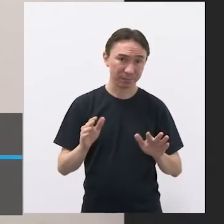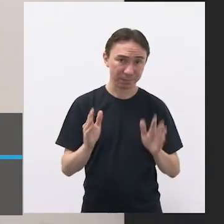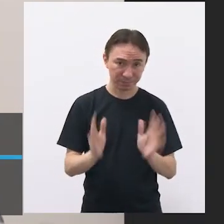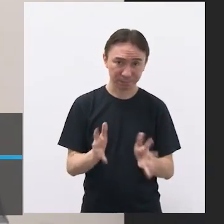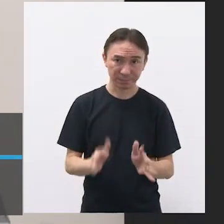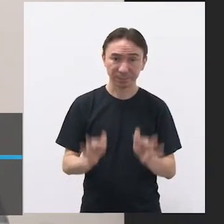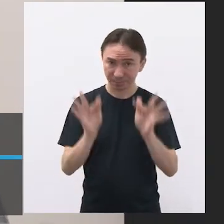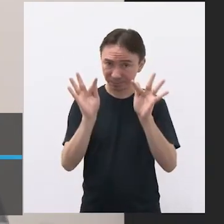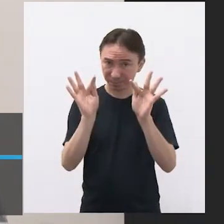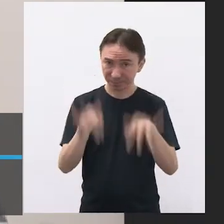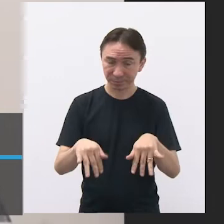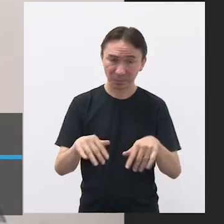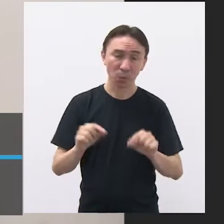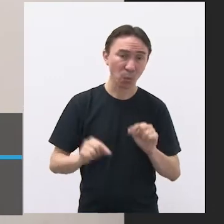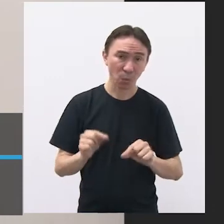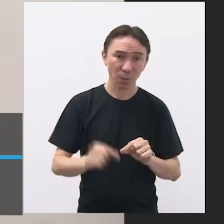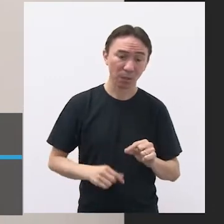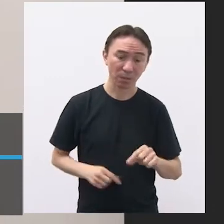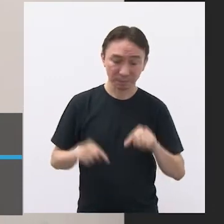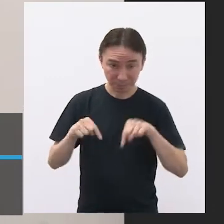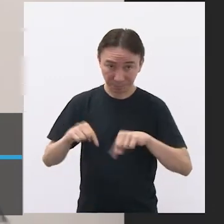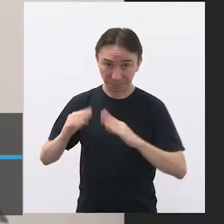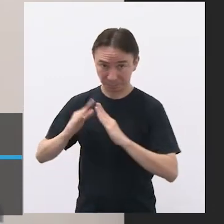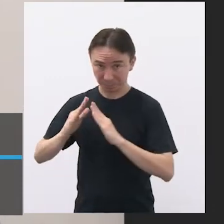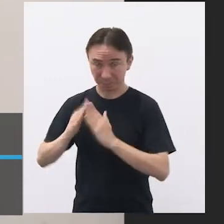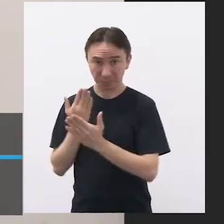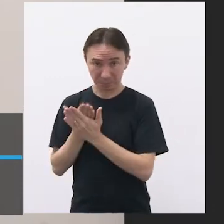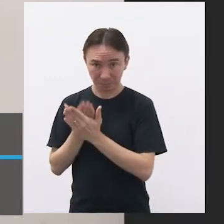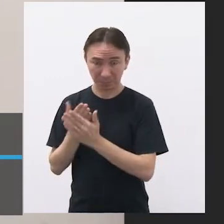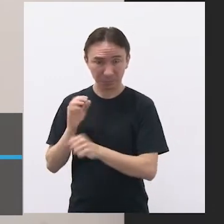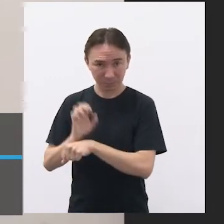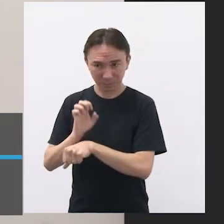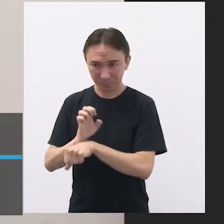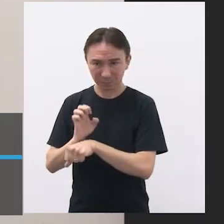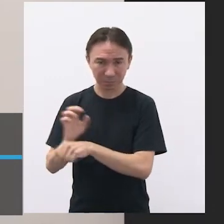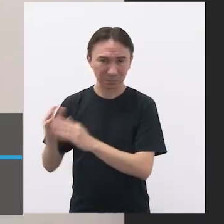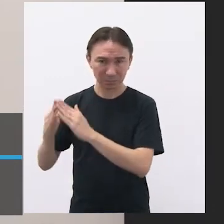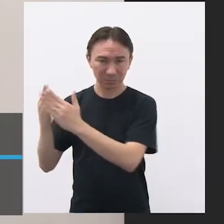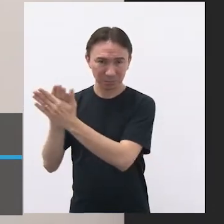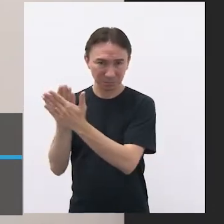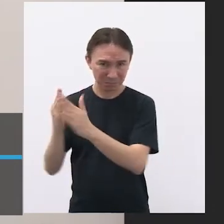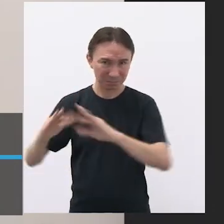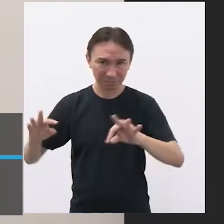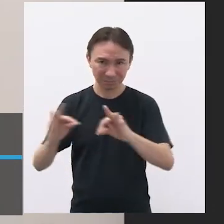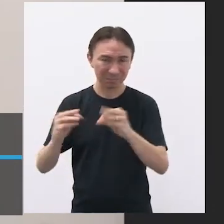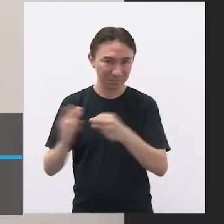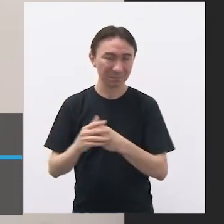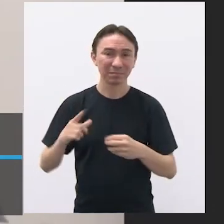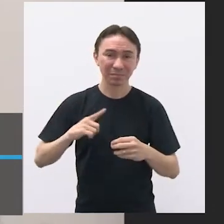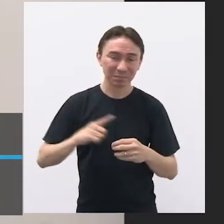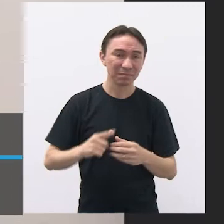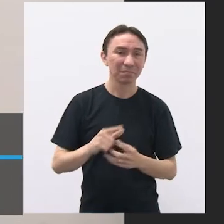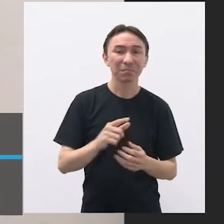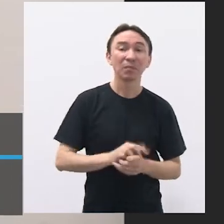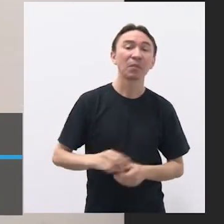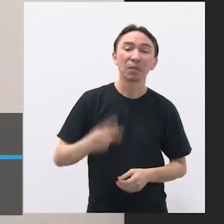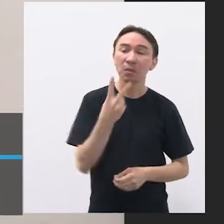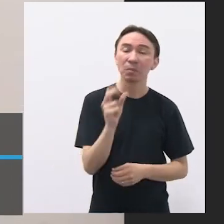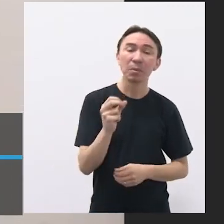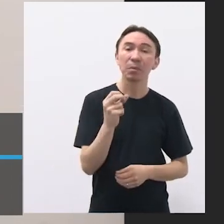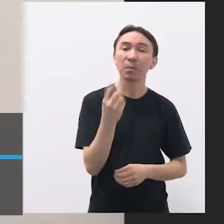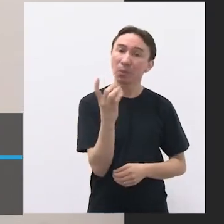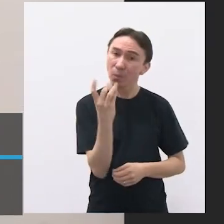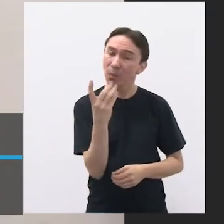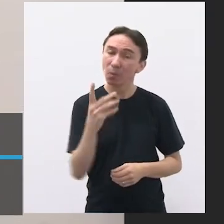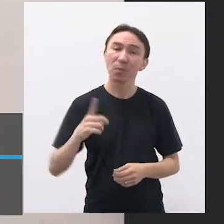aqui na rede nós temos uma resolução, que é a resolução S45 de 2014, que é uma resolução que